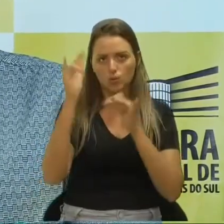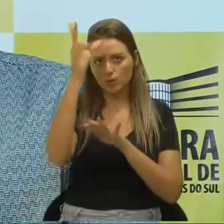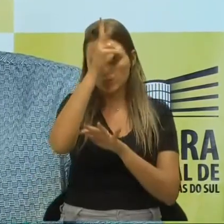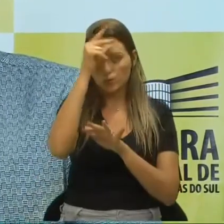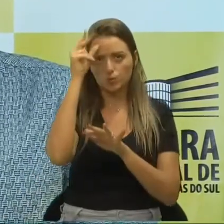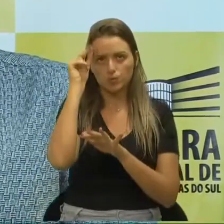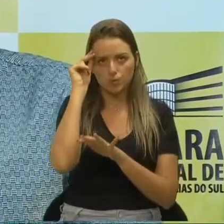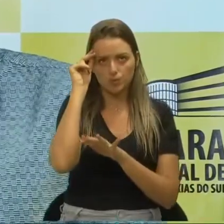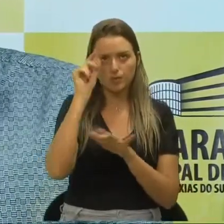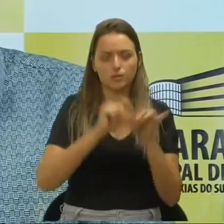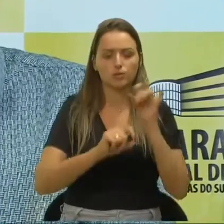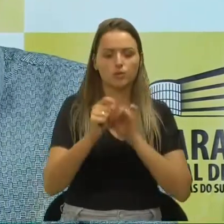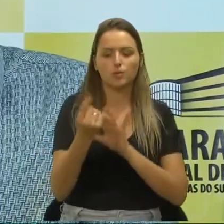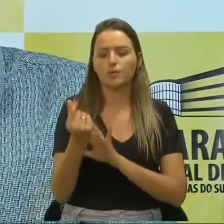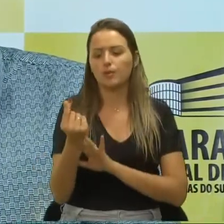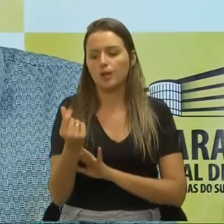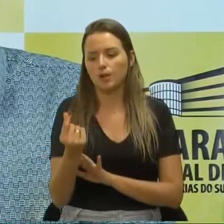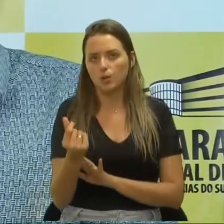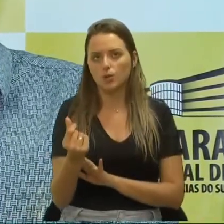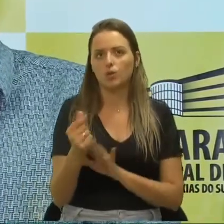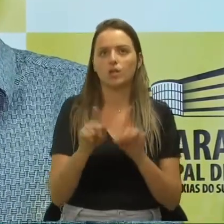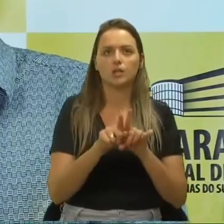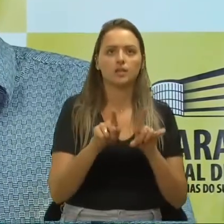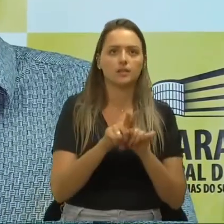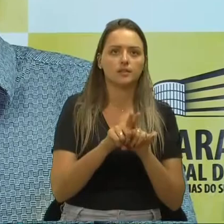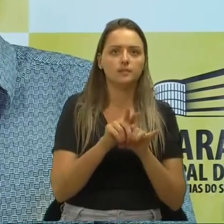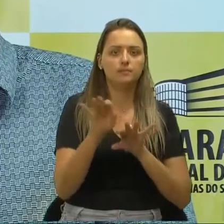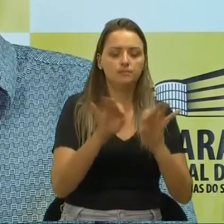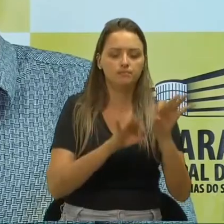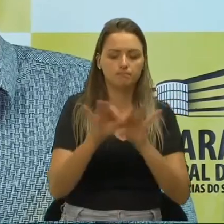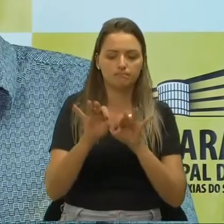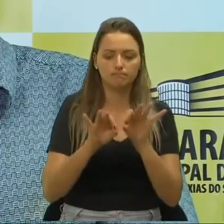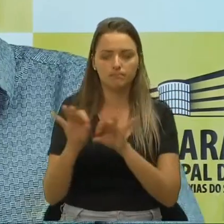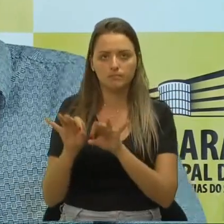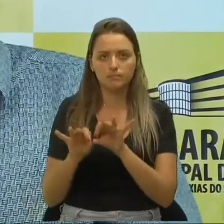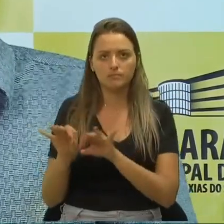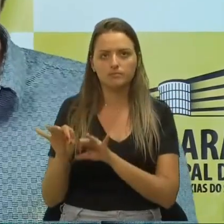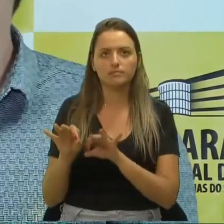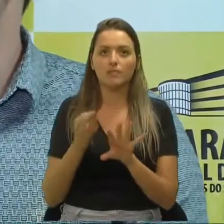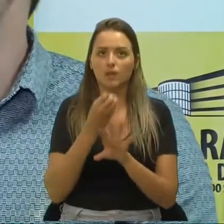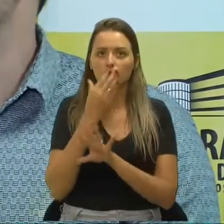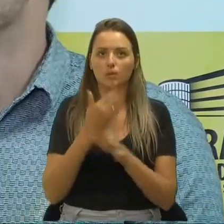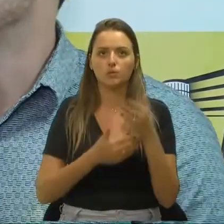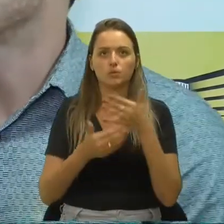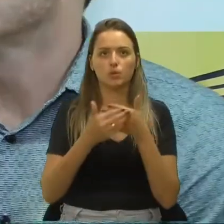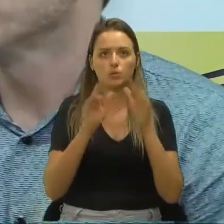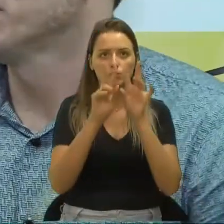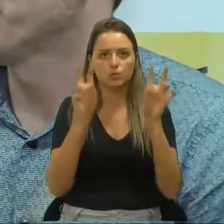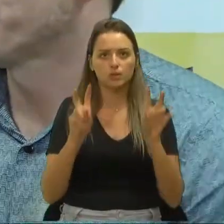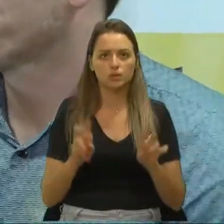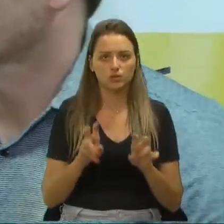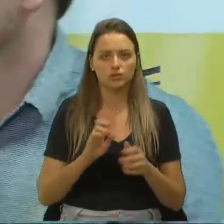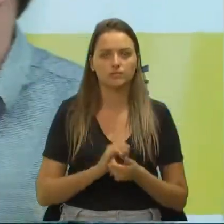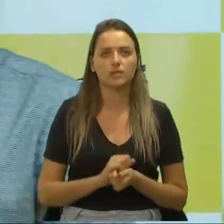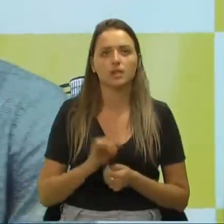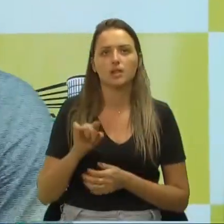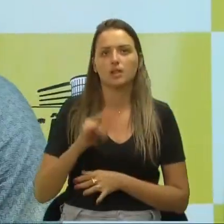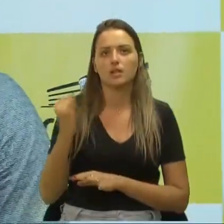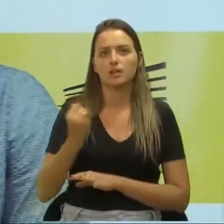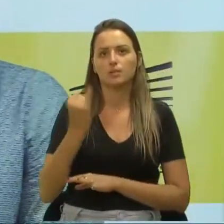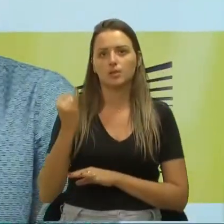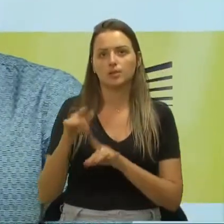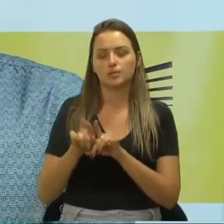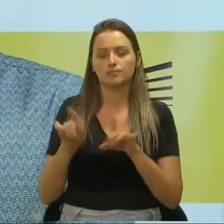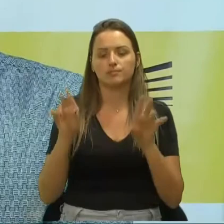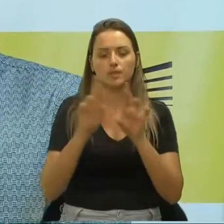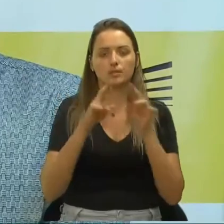para questões de tarifas, mobilidade e, bom, enfim, todos esses assuntos. É importante destacar, então, que